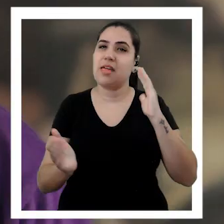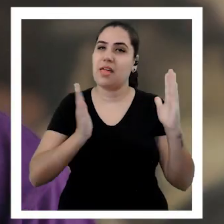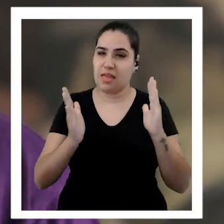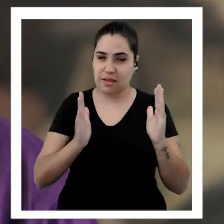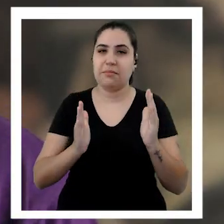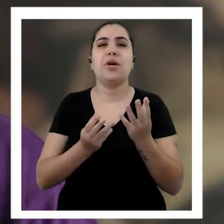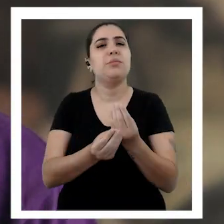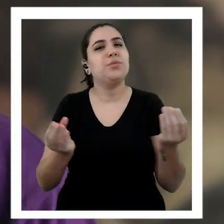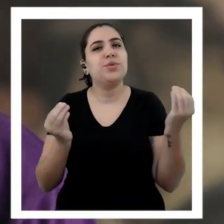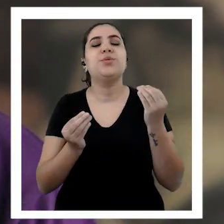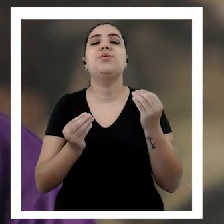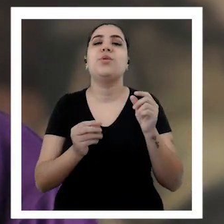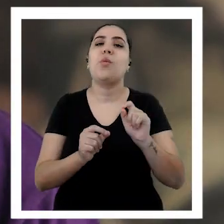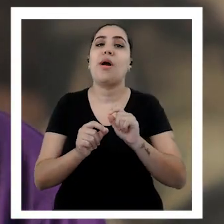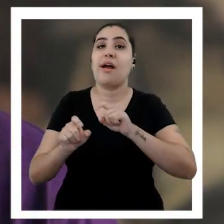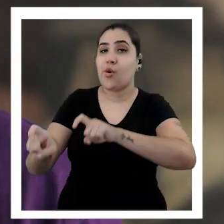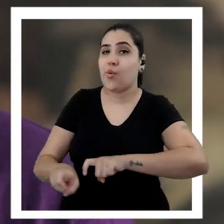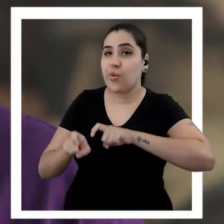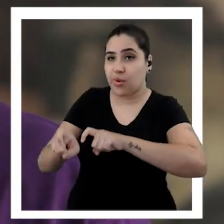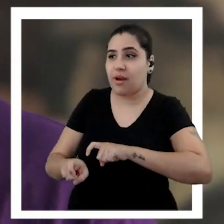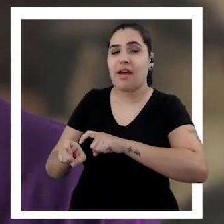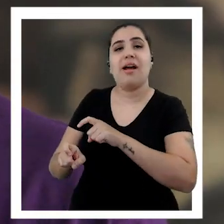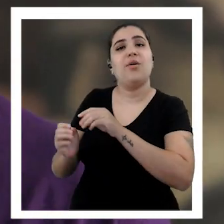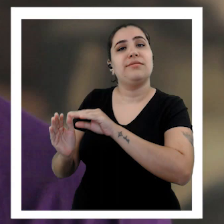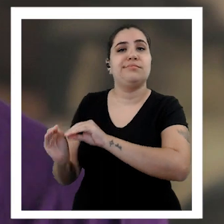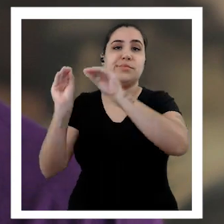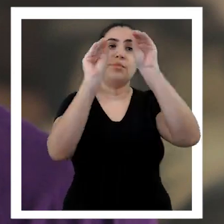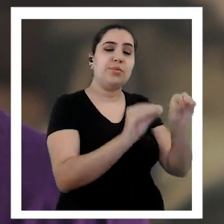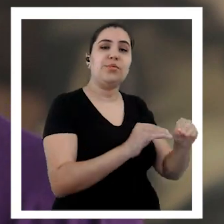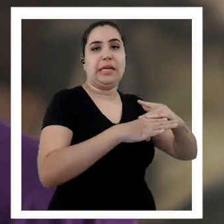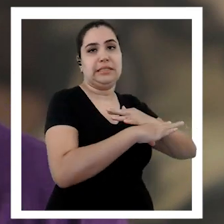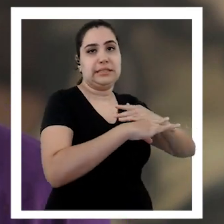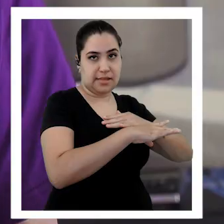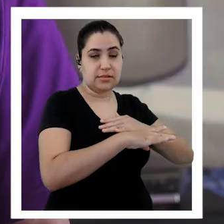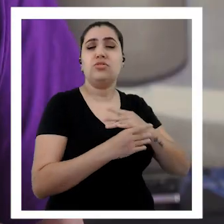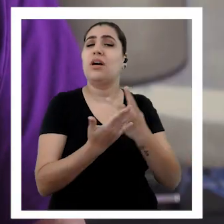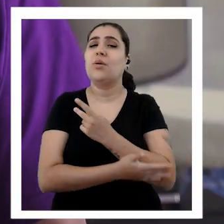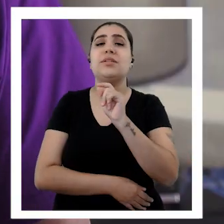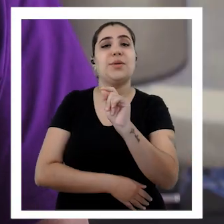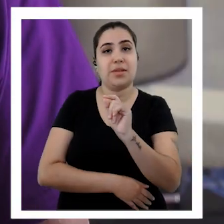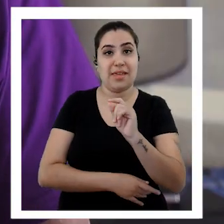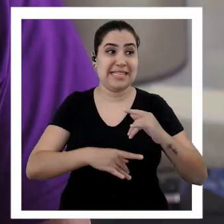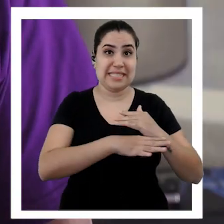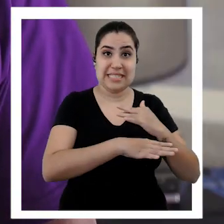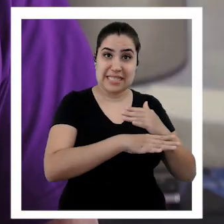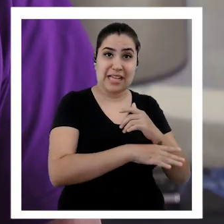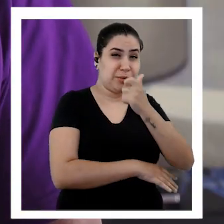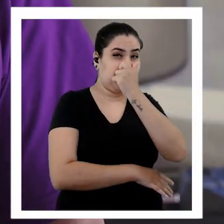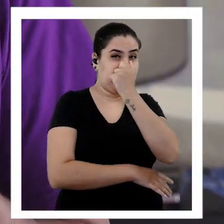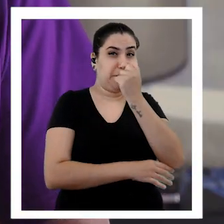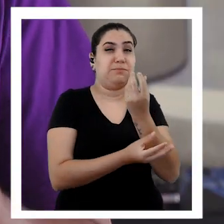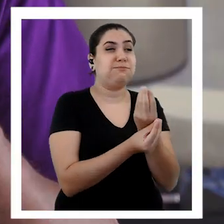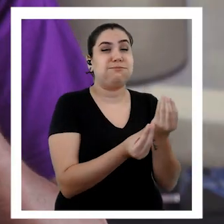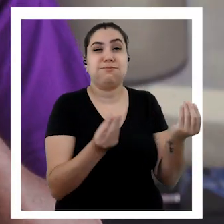70. Nessa época, muitos deixaram a zona rural para vir morar na cidade. E o que aconteceu após a